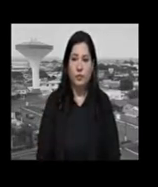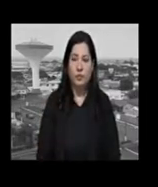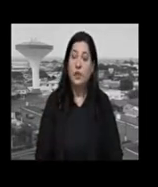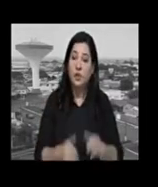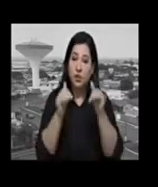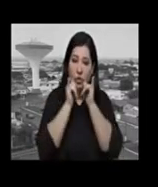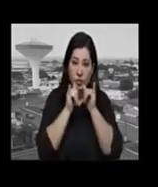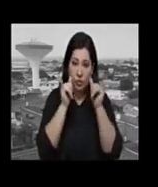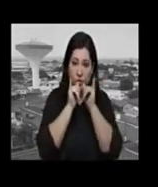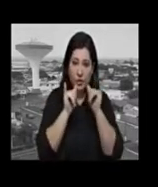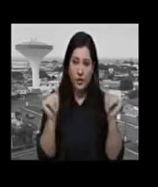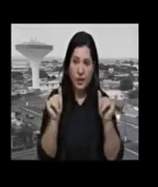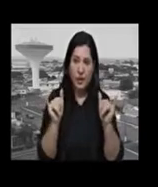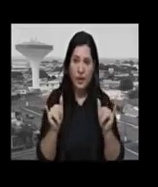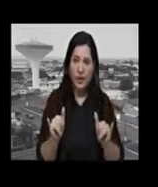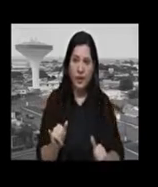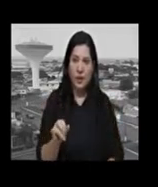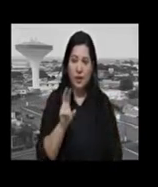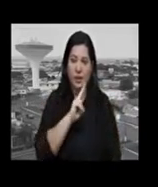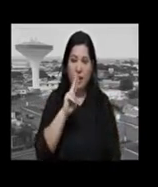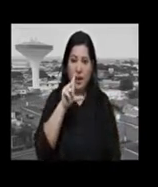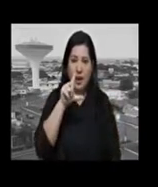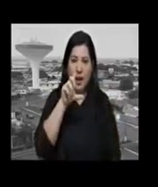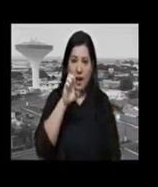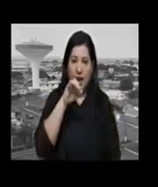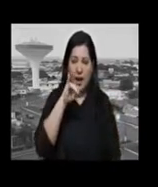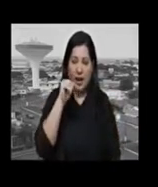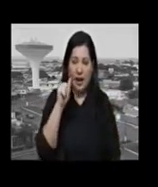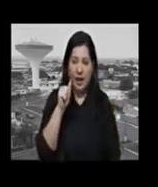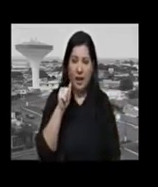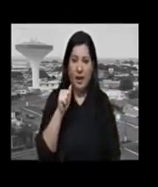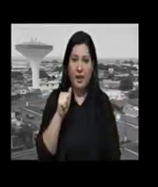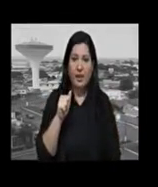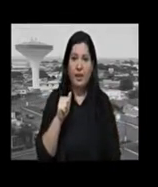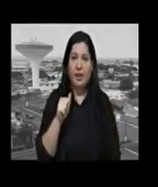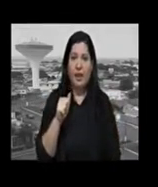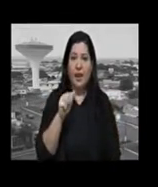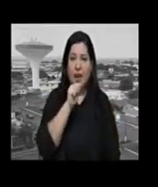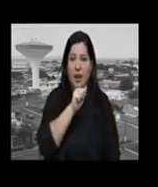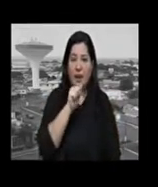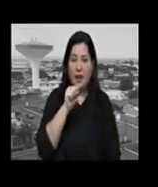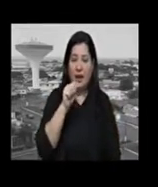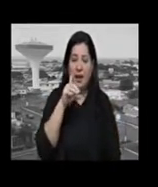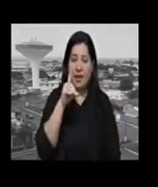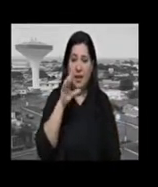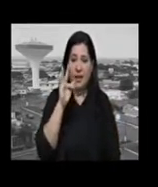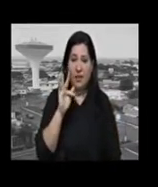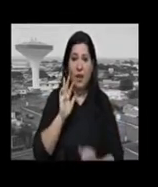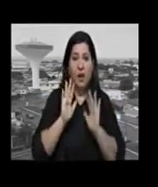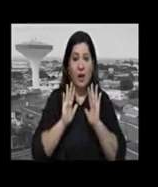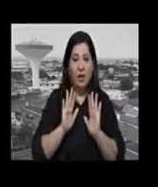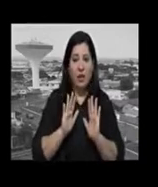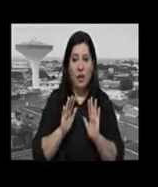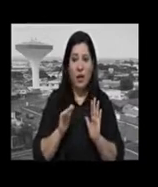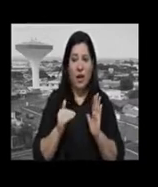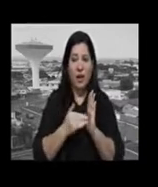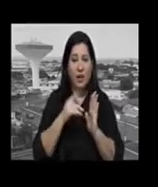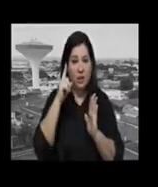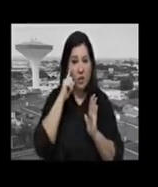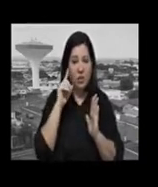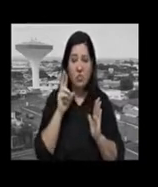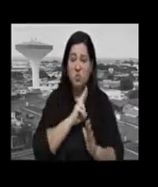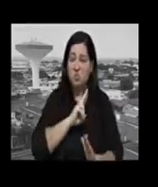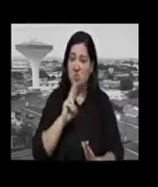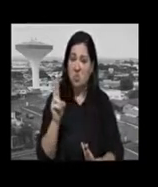divulgado né o nome da Léia da DF como secretária de junta porém até a presente data ela não foi